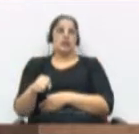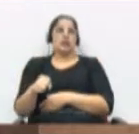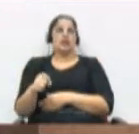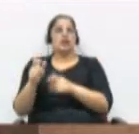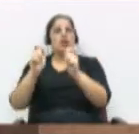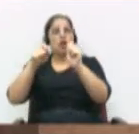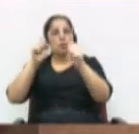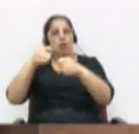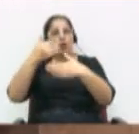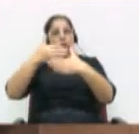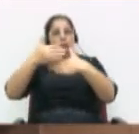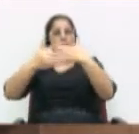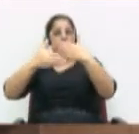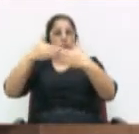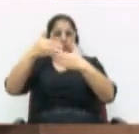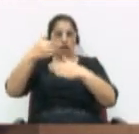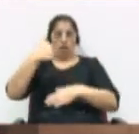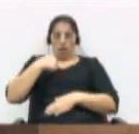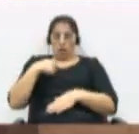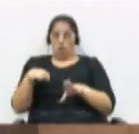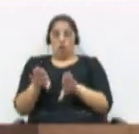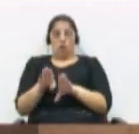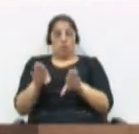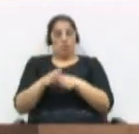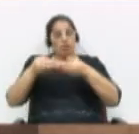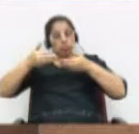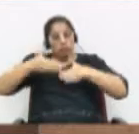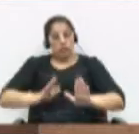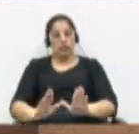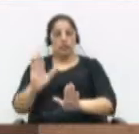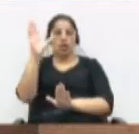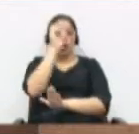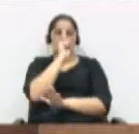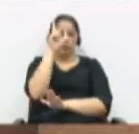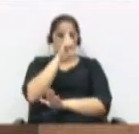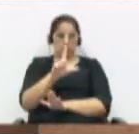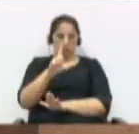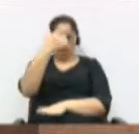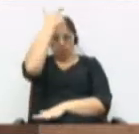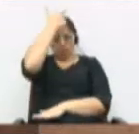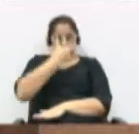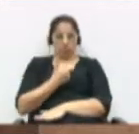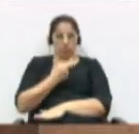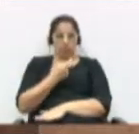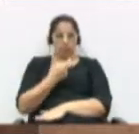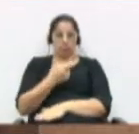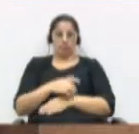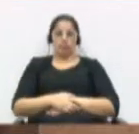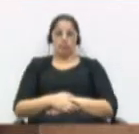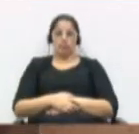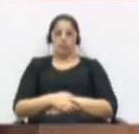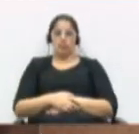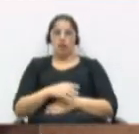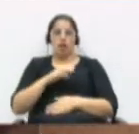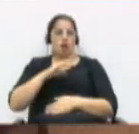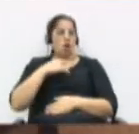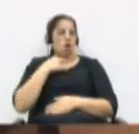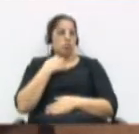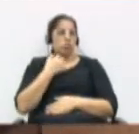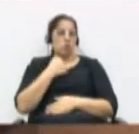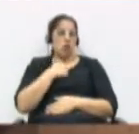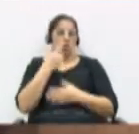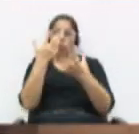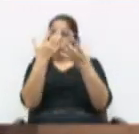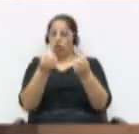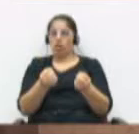casa porque eu sou limeirense e tenho orgulho de ser limeirense. E eu não vou aceitar ofensas por um erro do passado